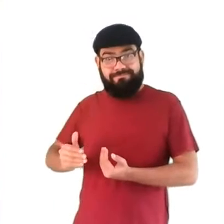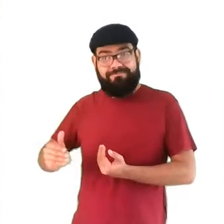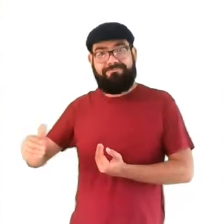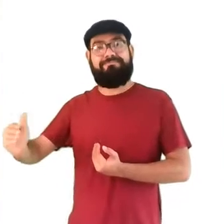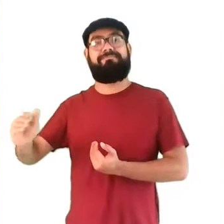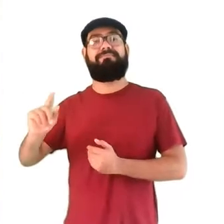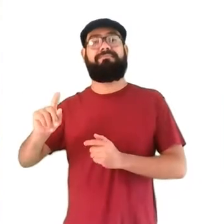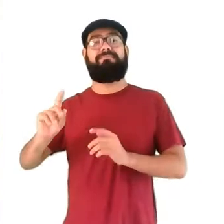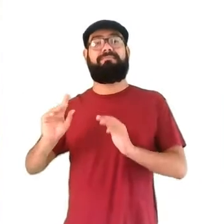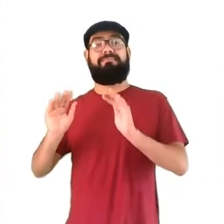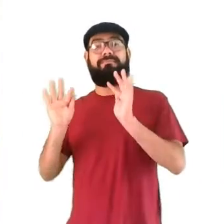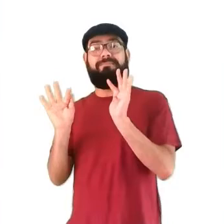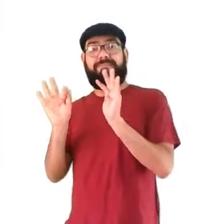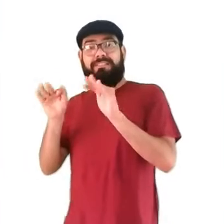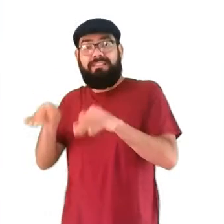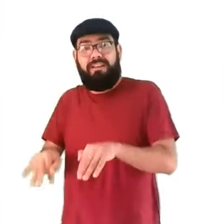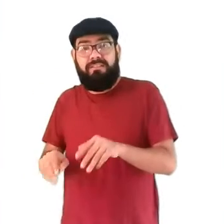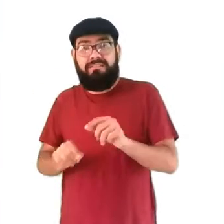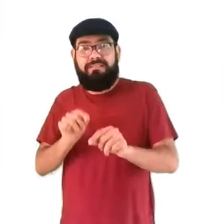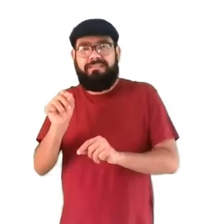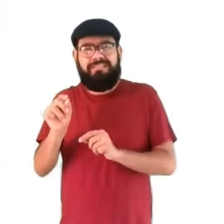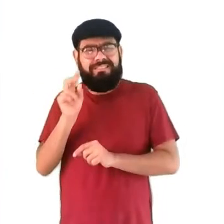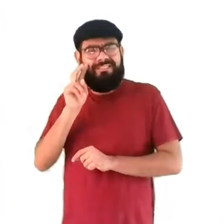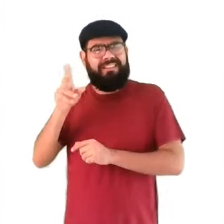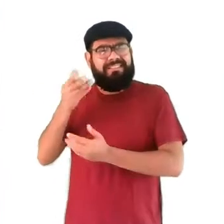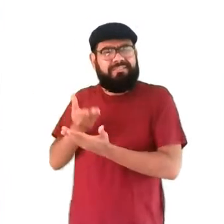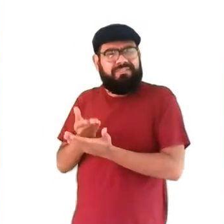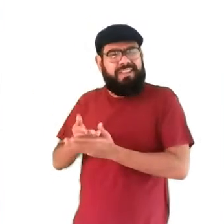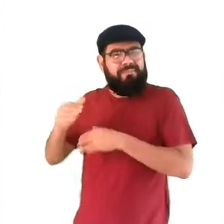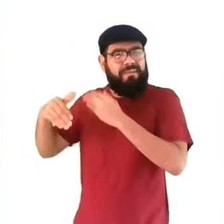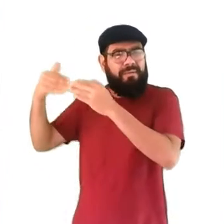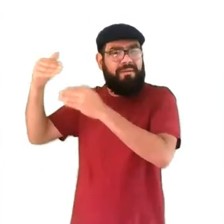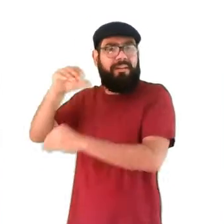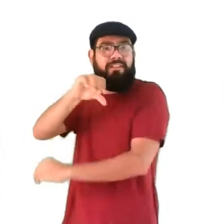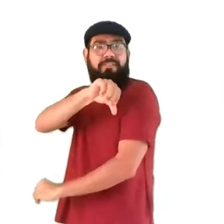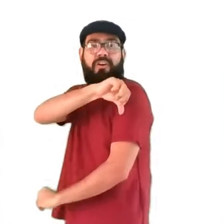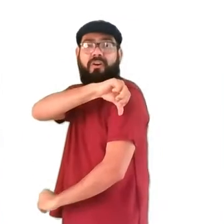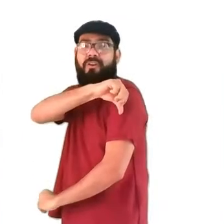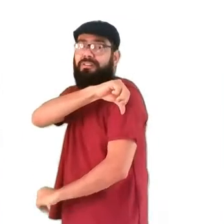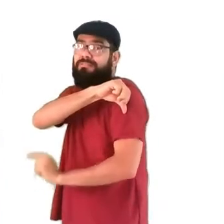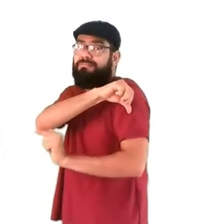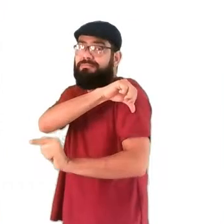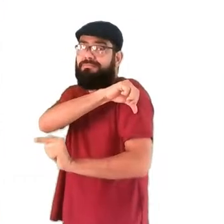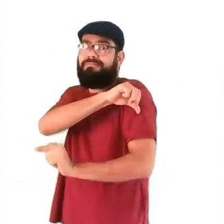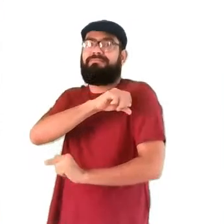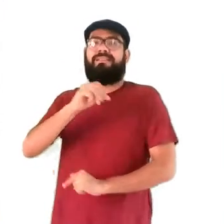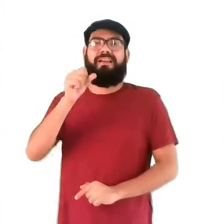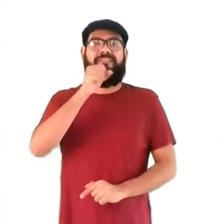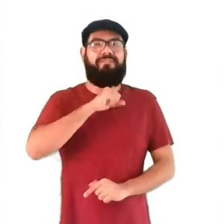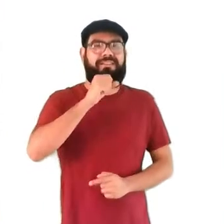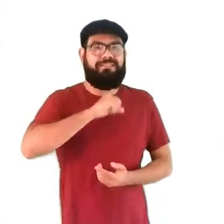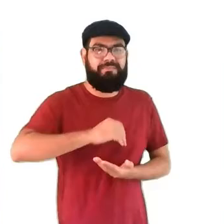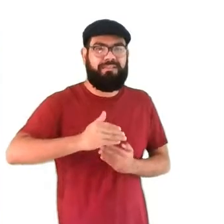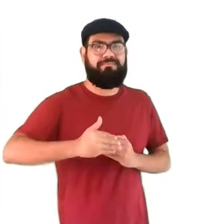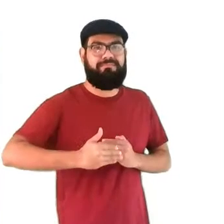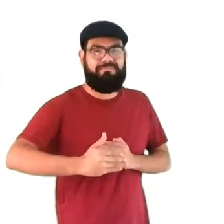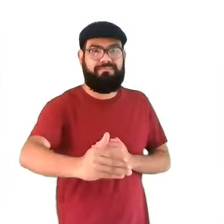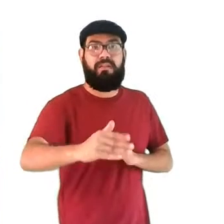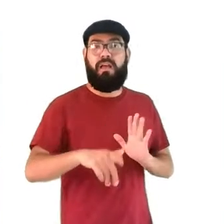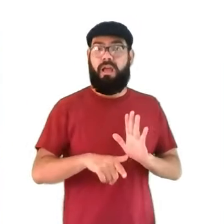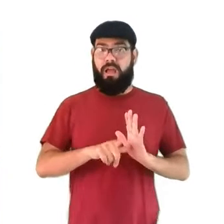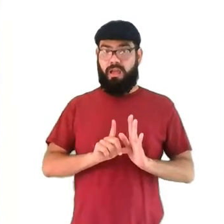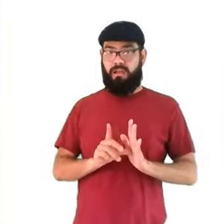por último, que nós estudaremos lá no 9º ano, o envelhecimento, tá? Então, antes da vida adulta,